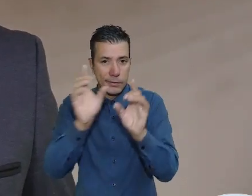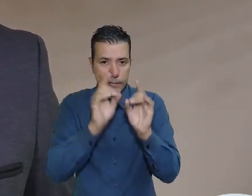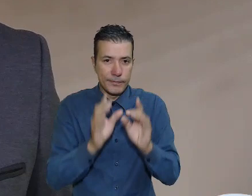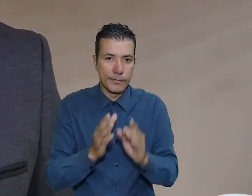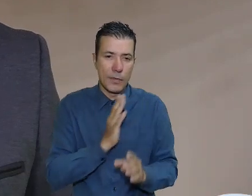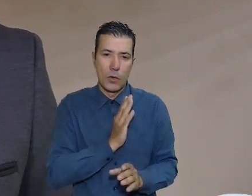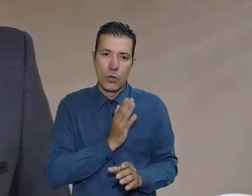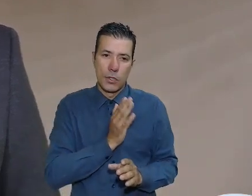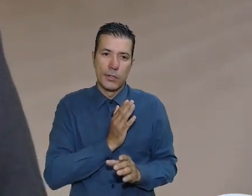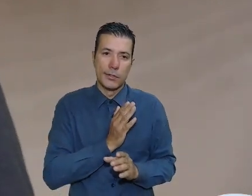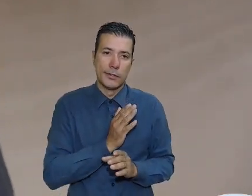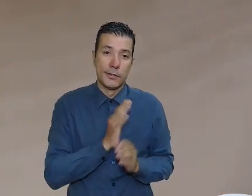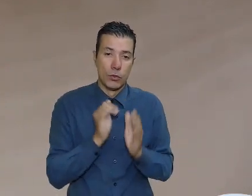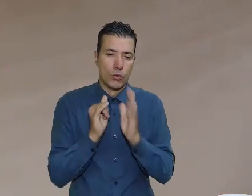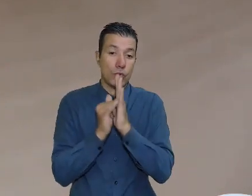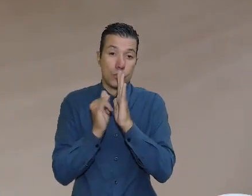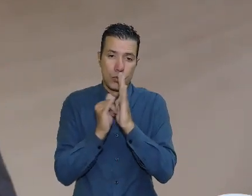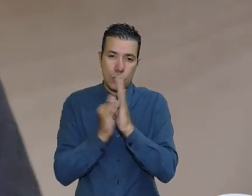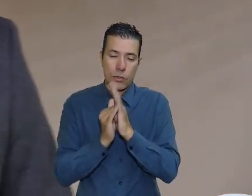oração especial de intercessão.